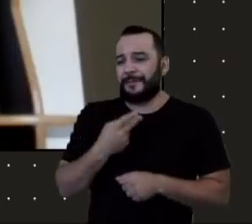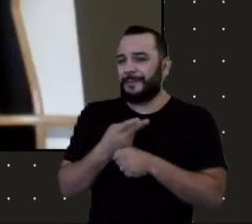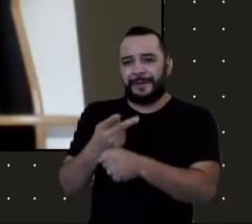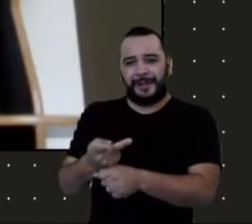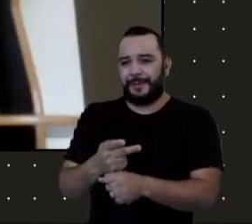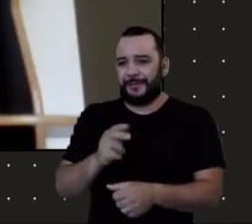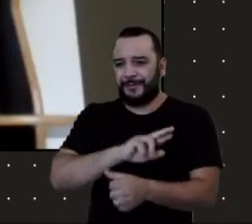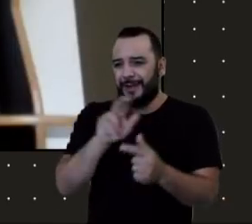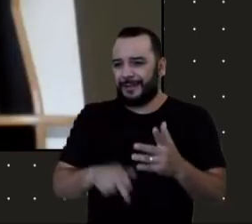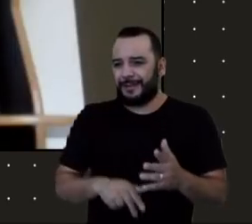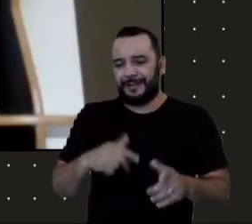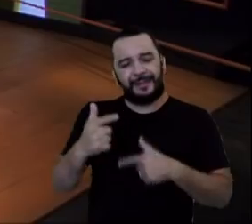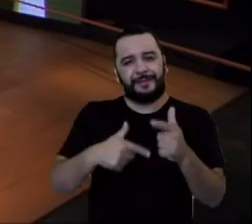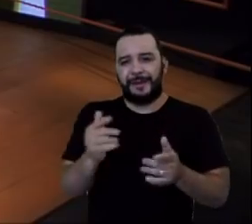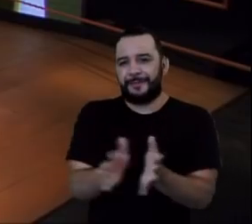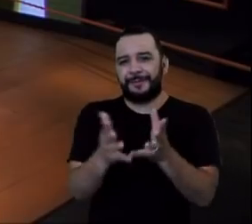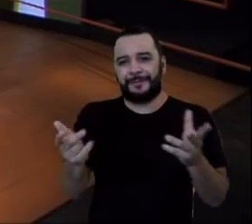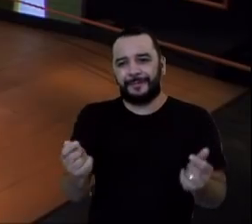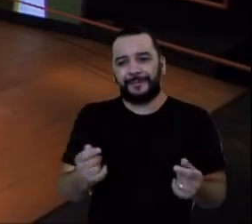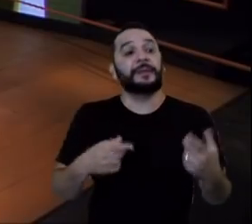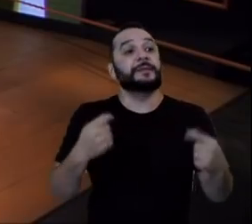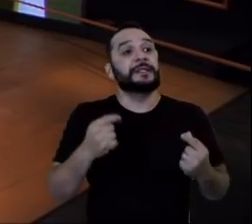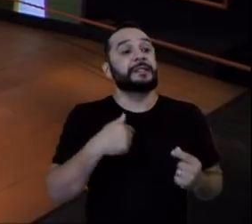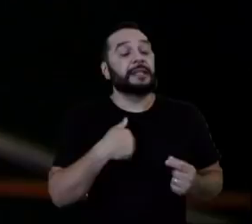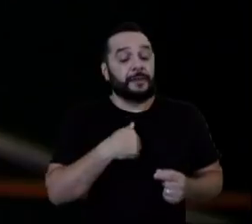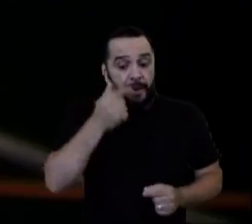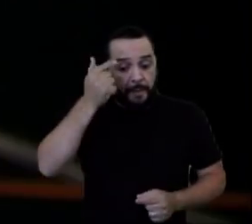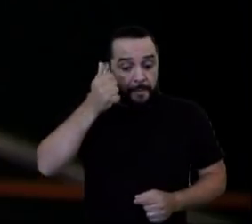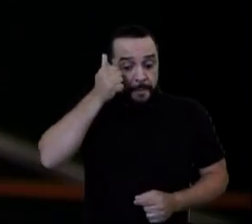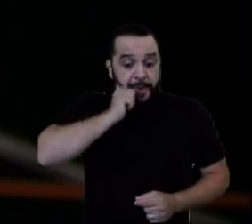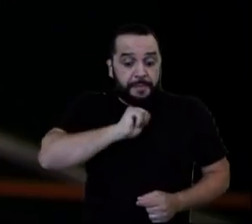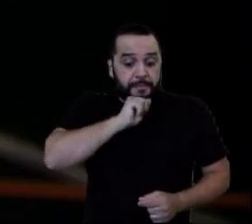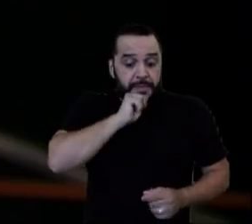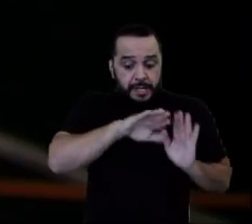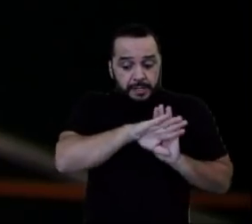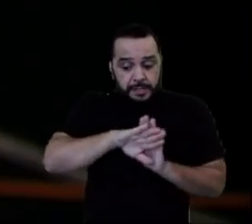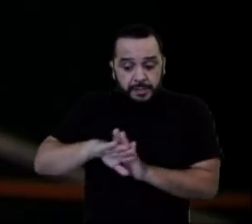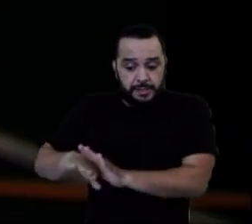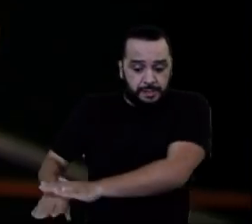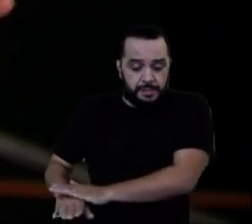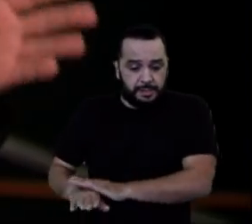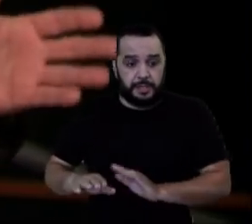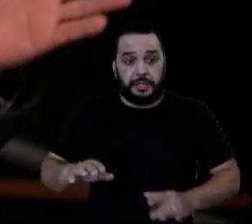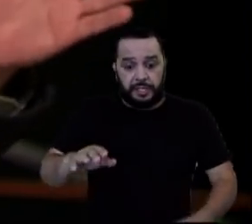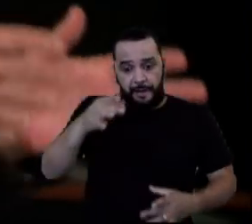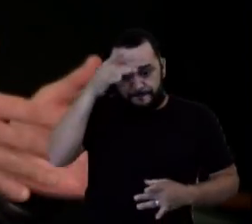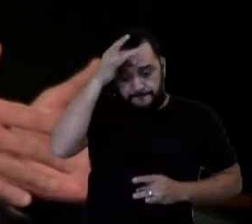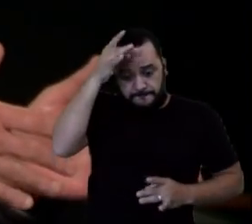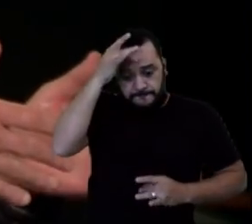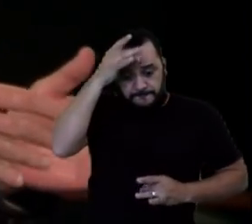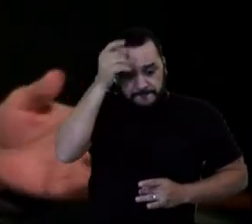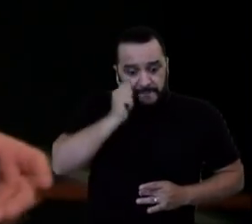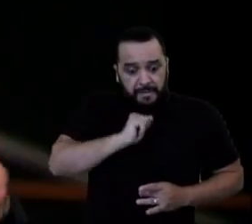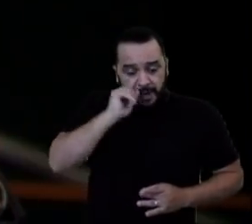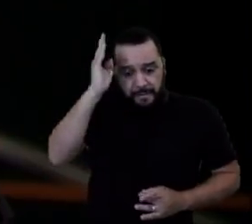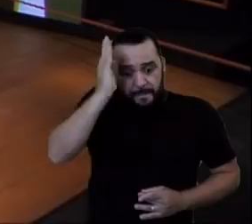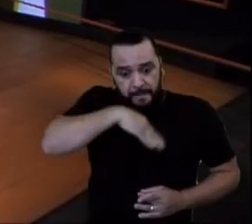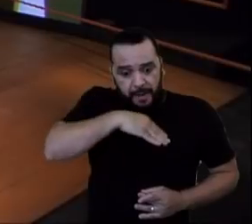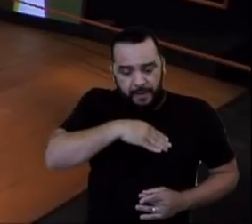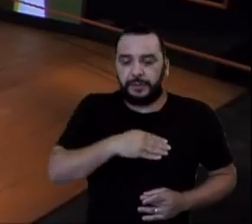trabalho brilhante. Quer dizer, ela precisava se libertar da mãe real para assumir aquela mãe personagem,